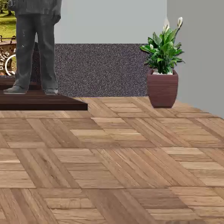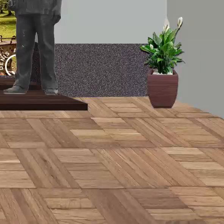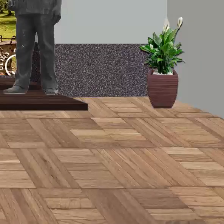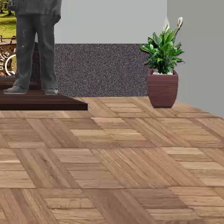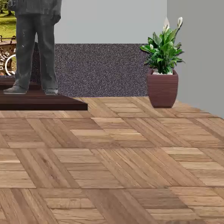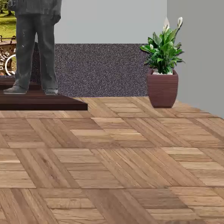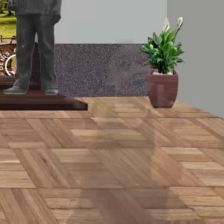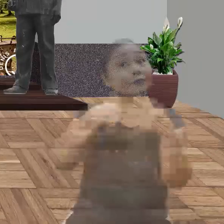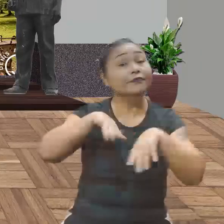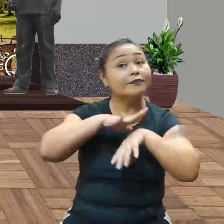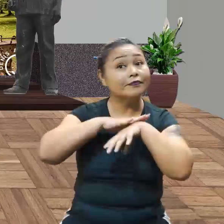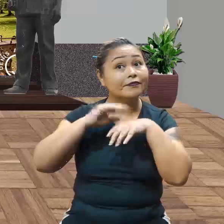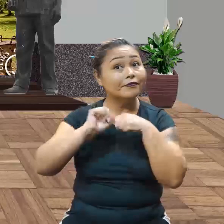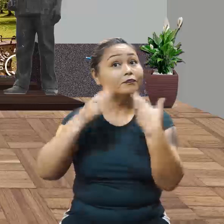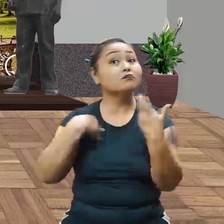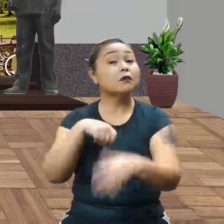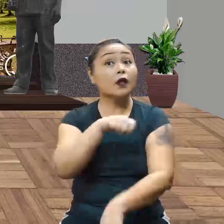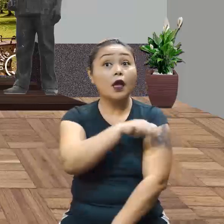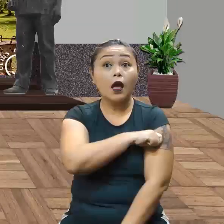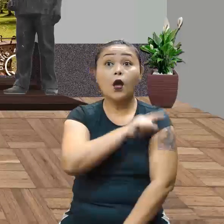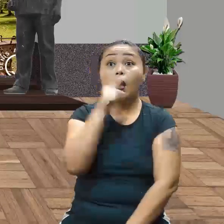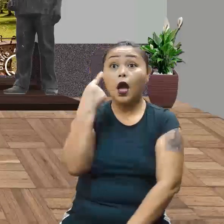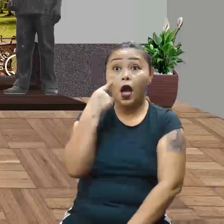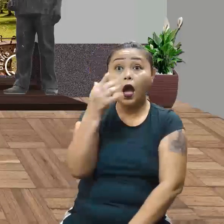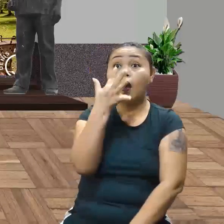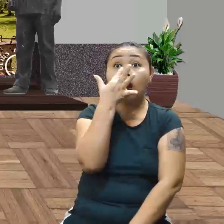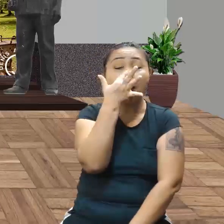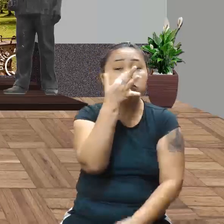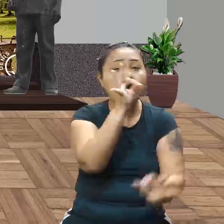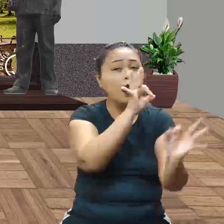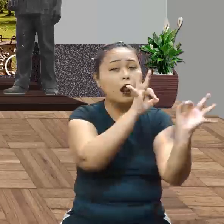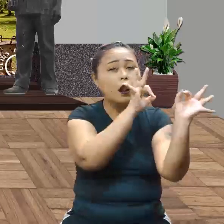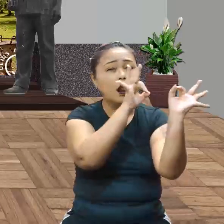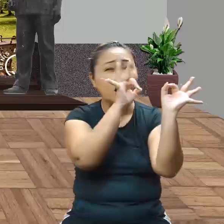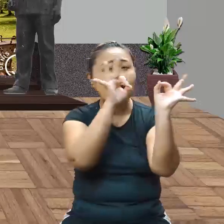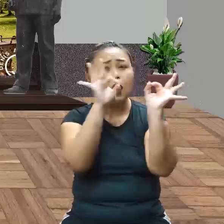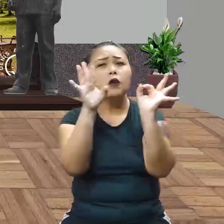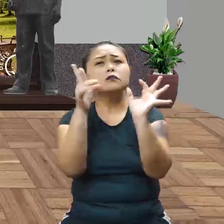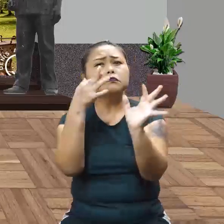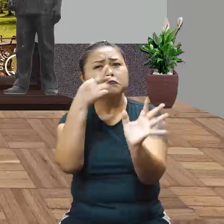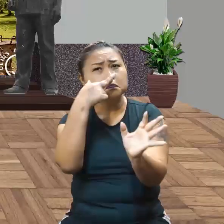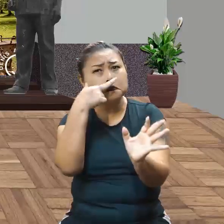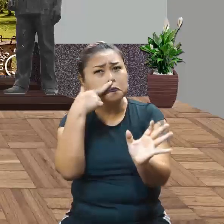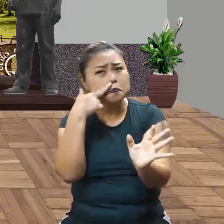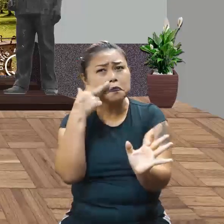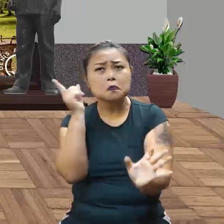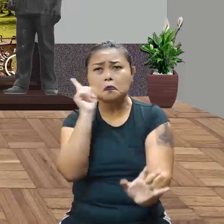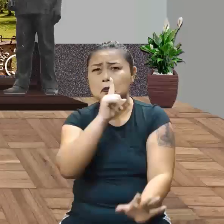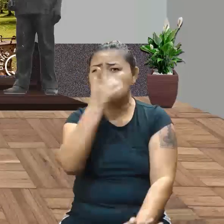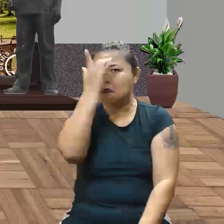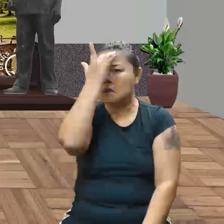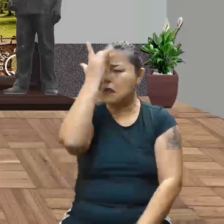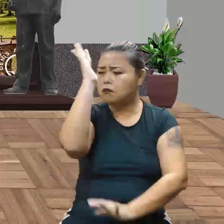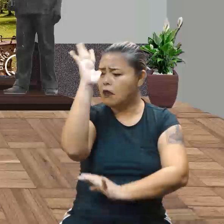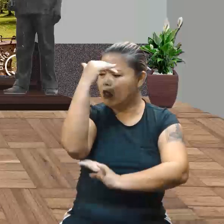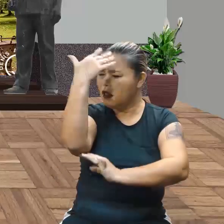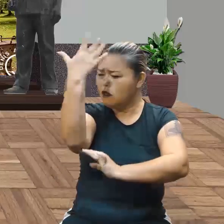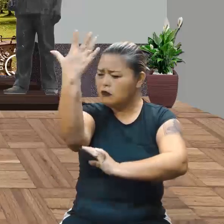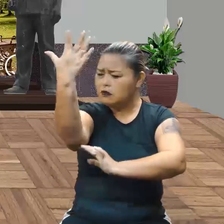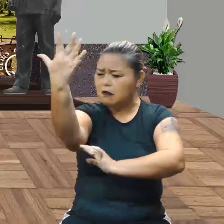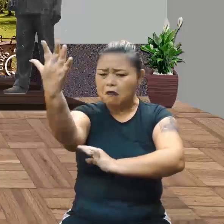Pois é, queridos alunos. Aí vocês viram a saga de Rondon, que não foi fácil. Imagine rasgar essa